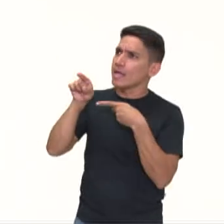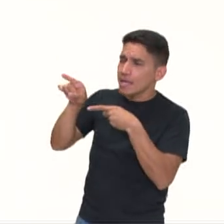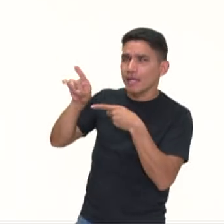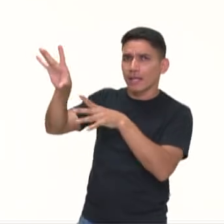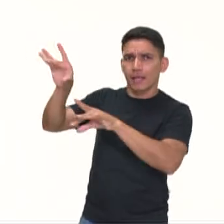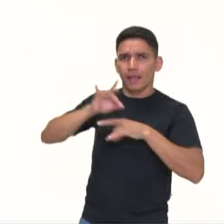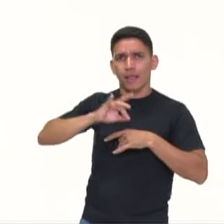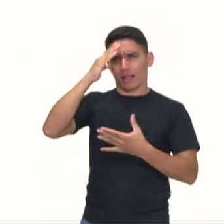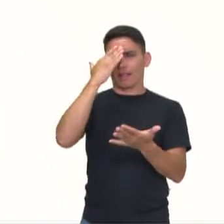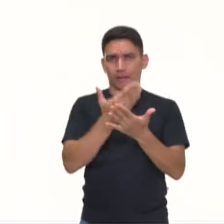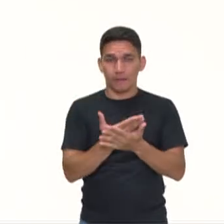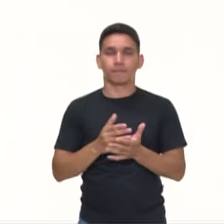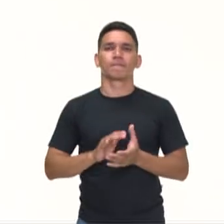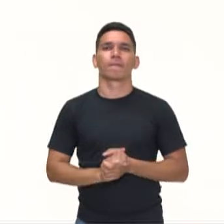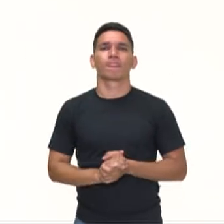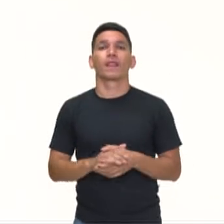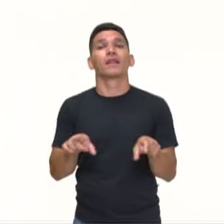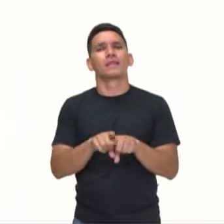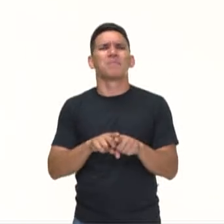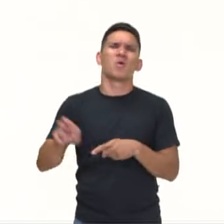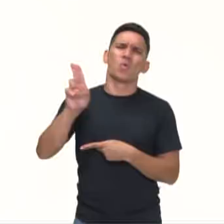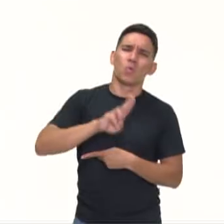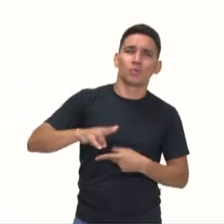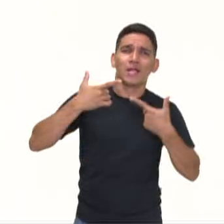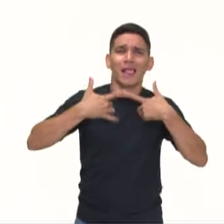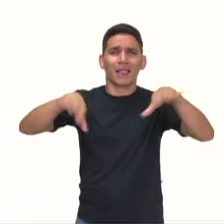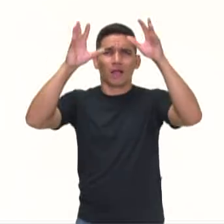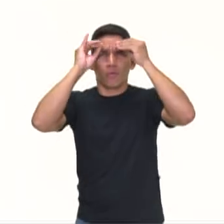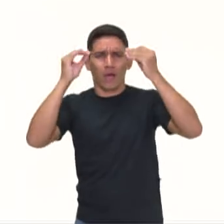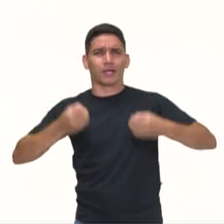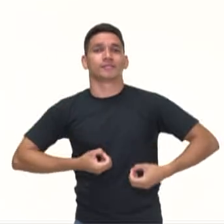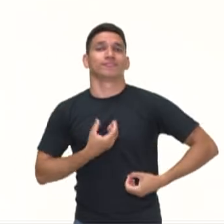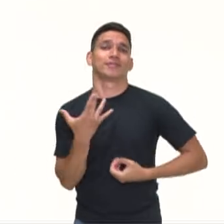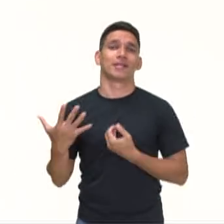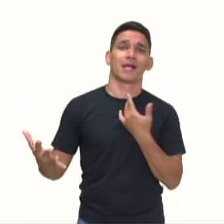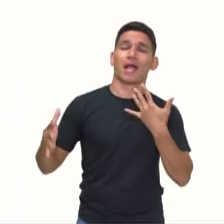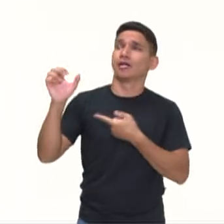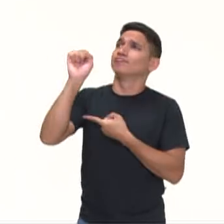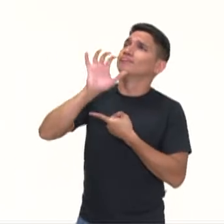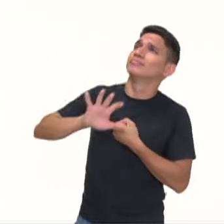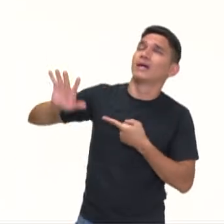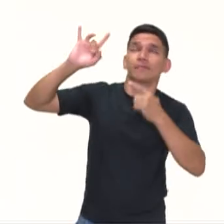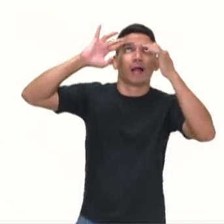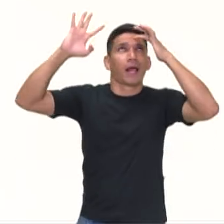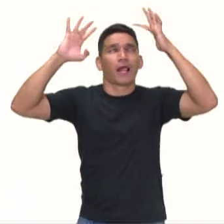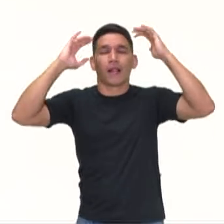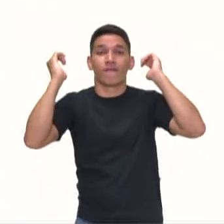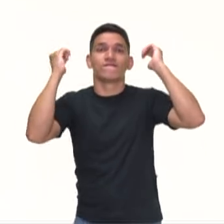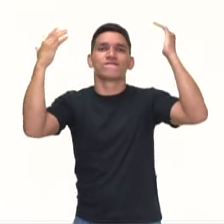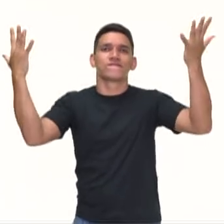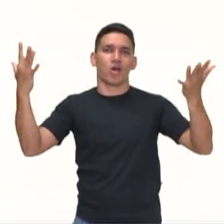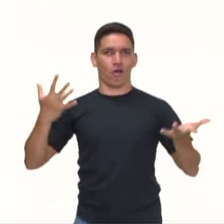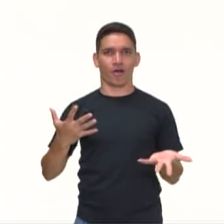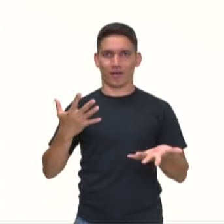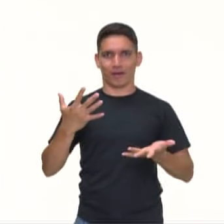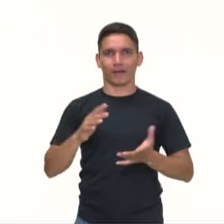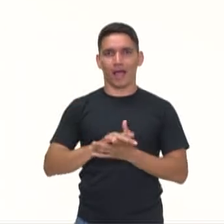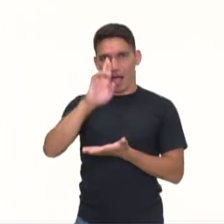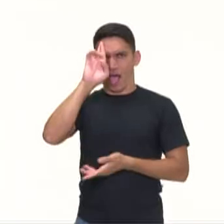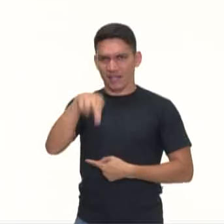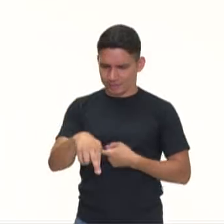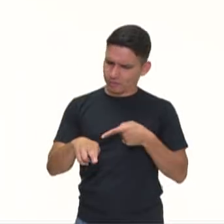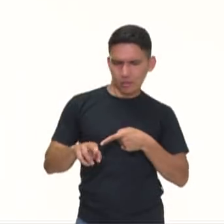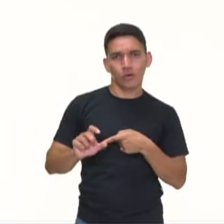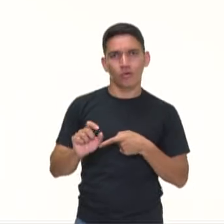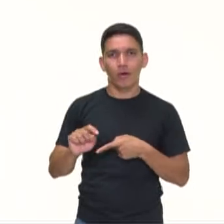mitos, apesar de usar linguagem poética, simbólica e intuitiva que transcende a lógica racional. Também aprendemos a diferença